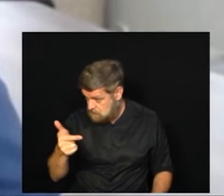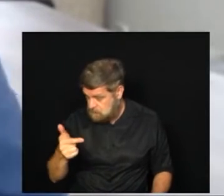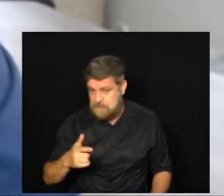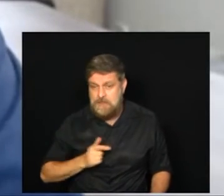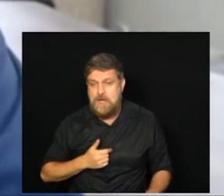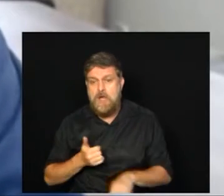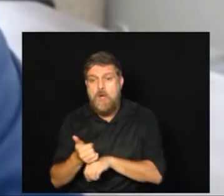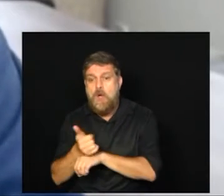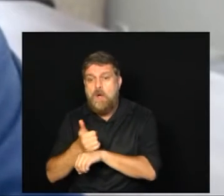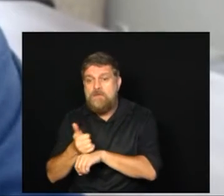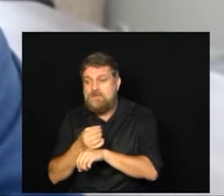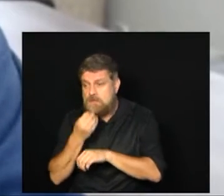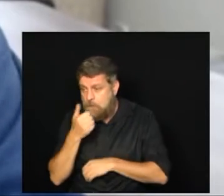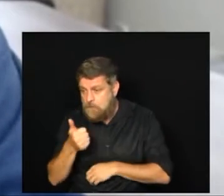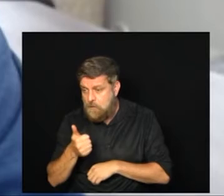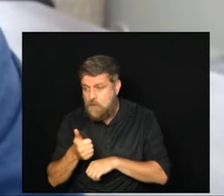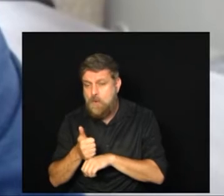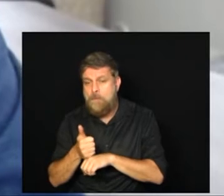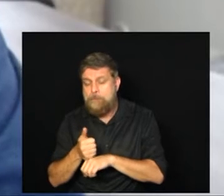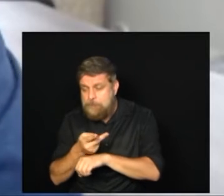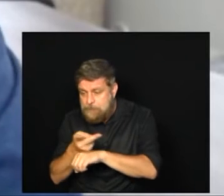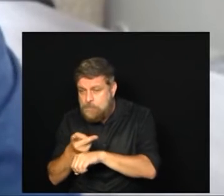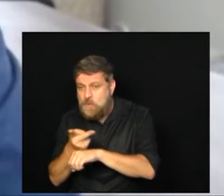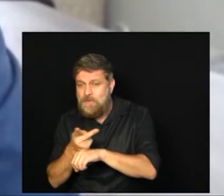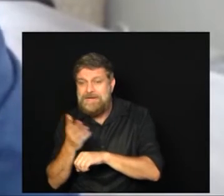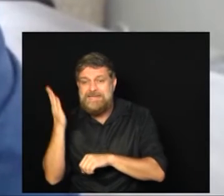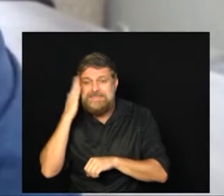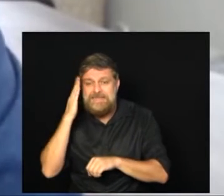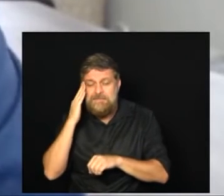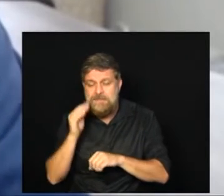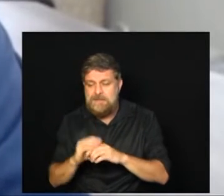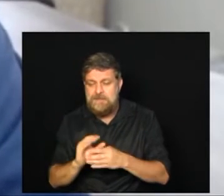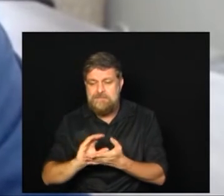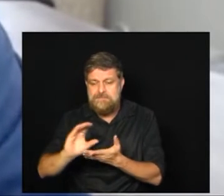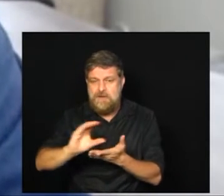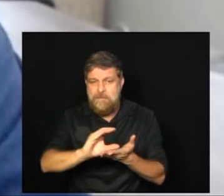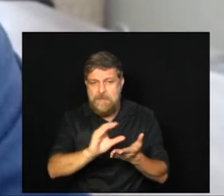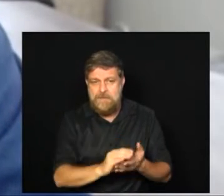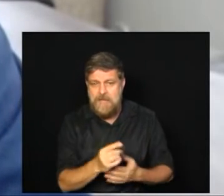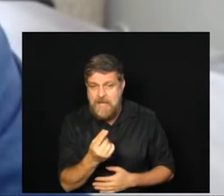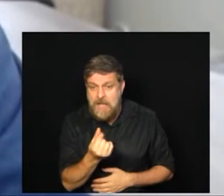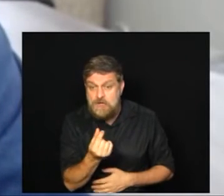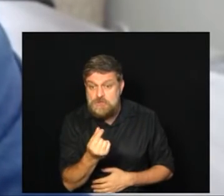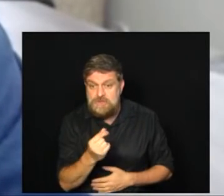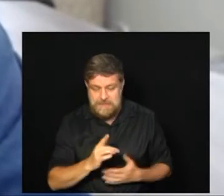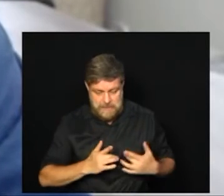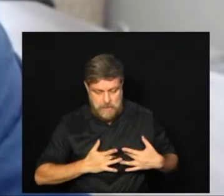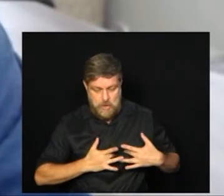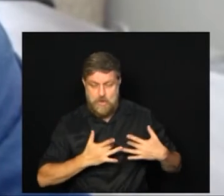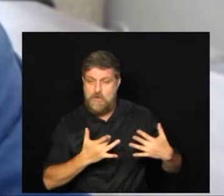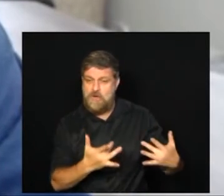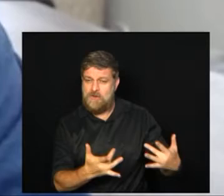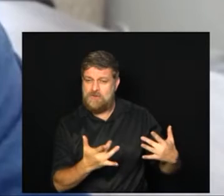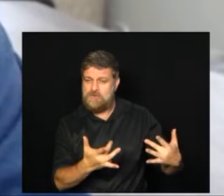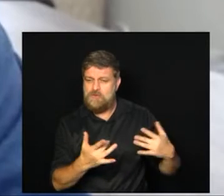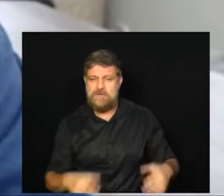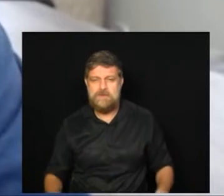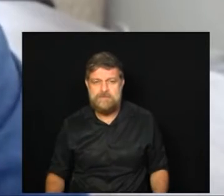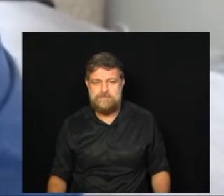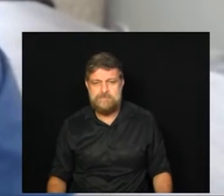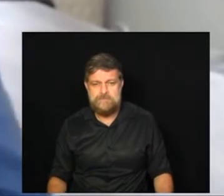E é fundamental até para a pessoa que quer crescer e se desenvolver, né, no mundo financeiro, né? Assim, a gente